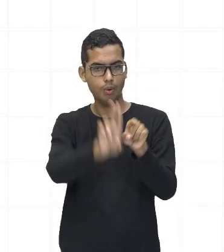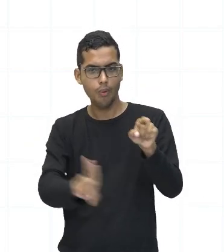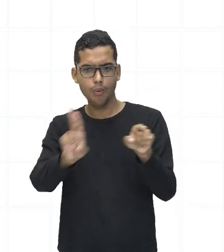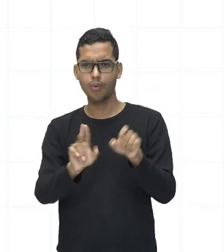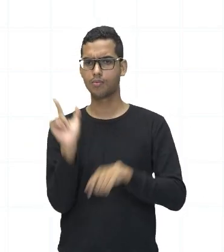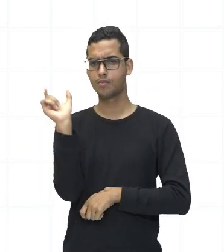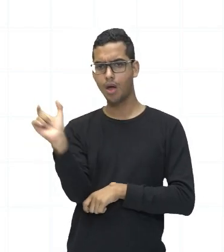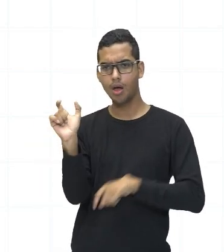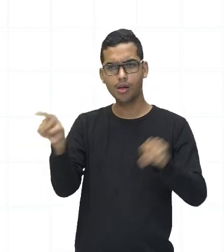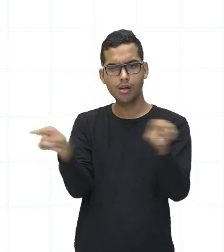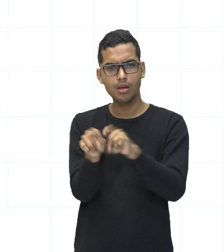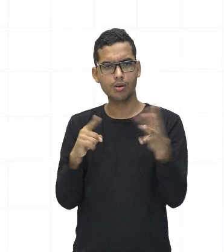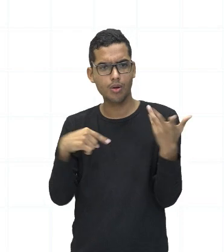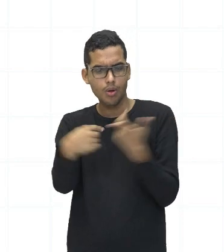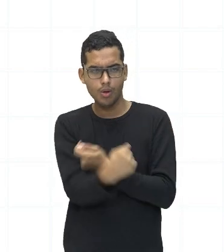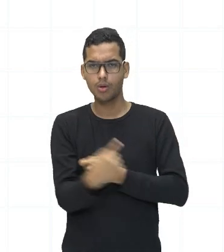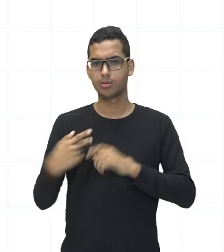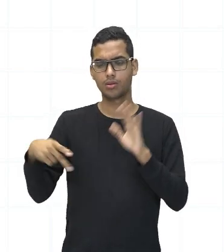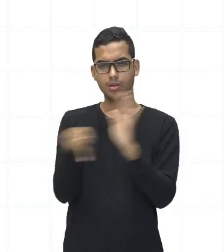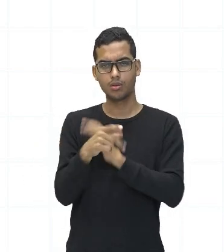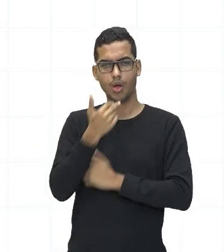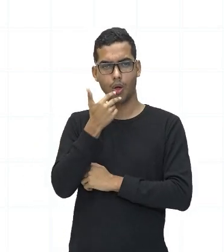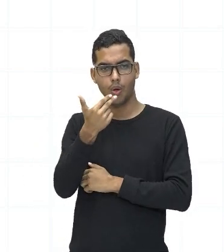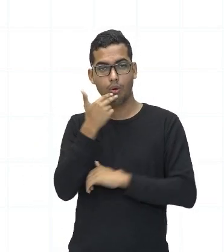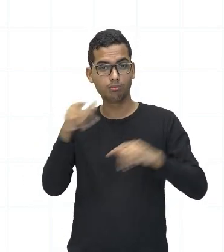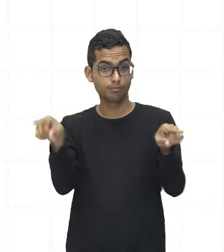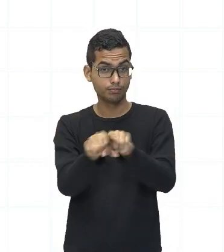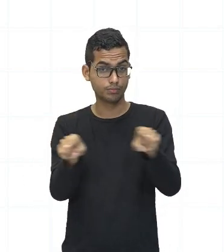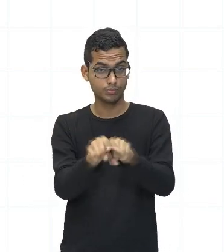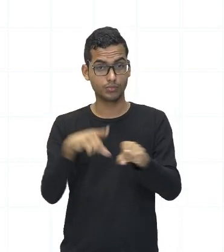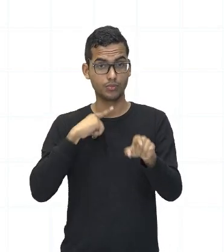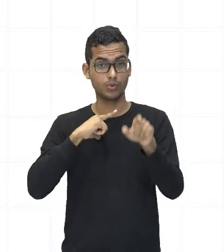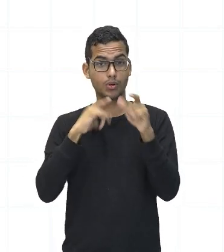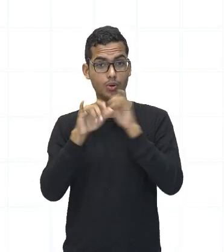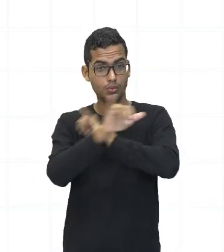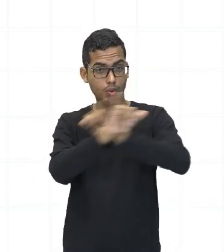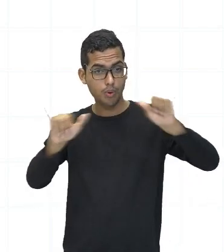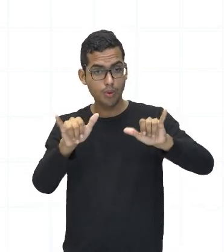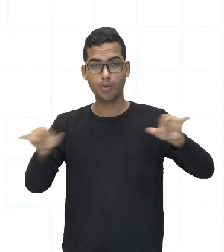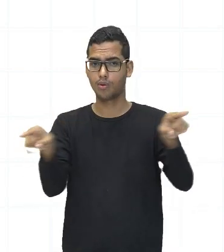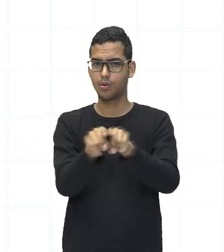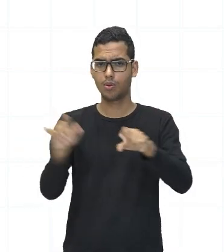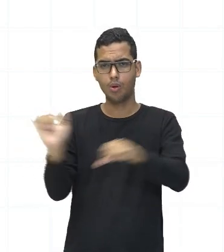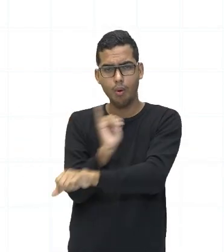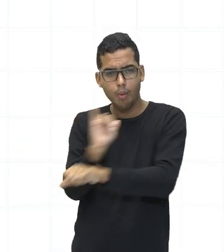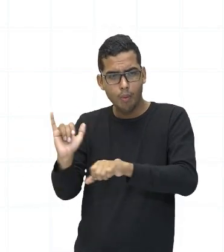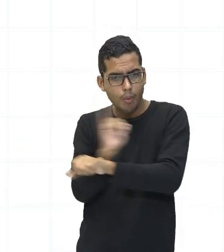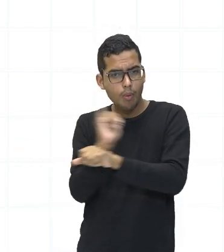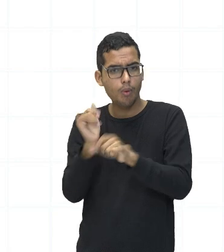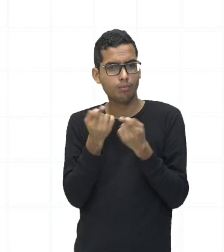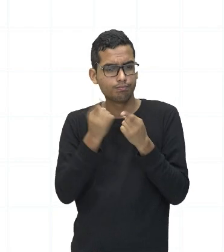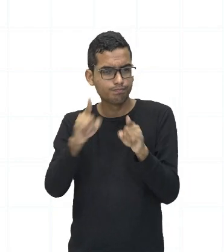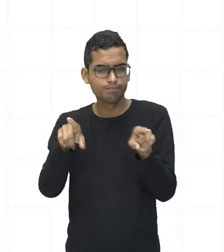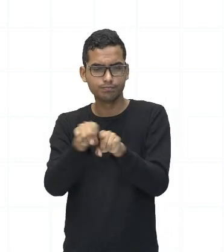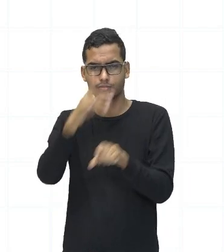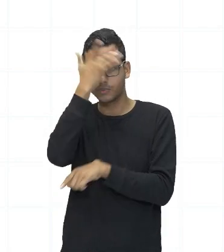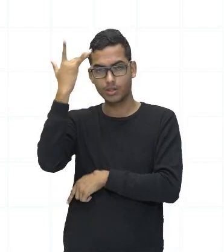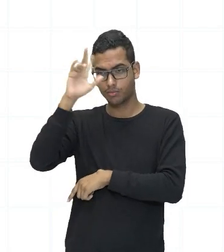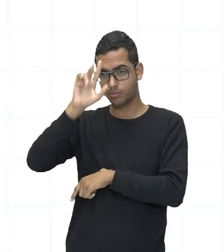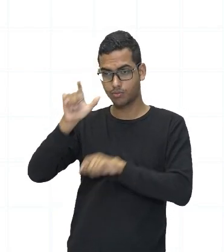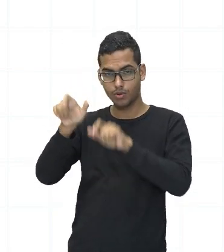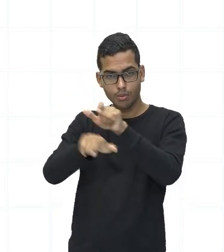palavras e outras linguagens que são dispostos em anúncios permeados de estratégias persuasivas, não é?